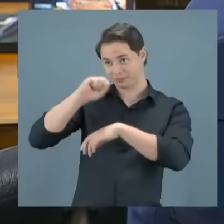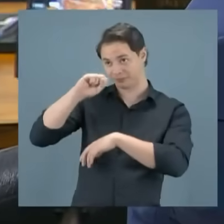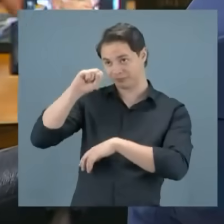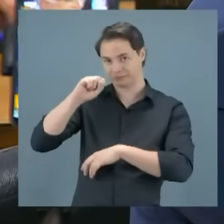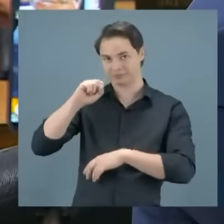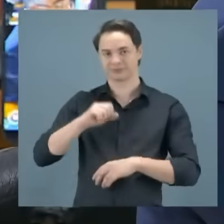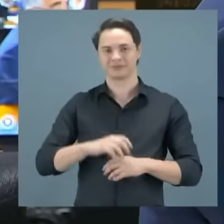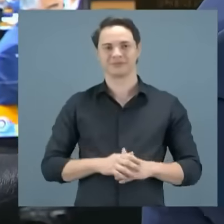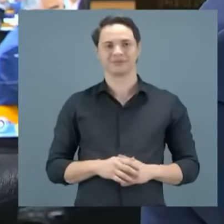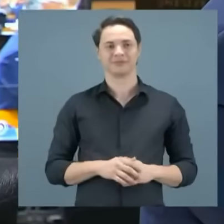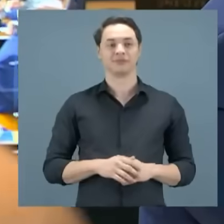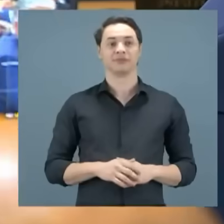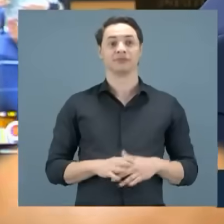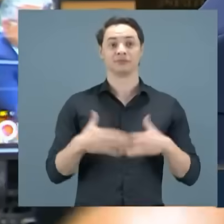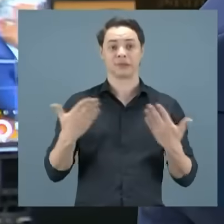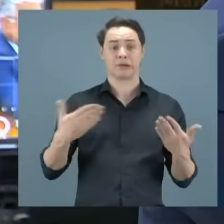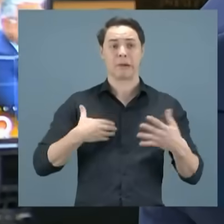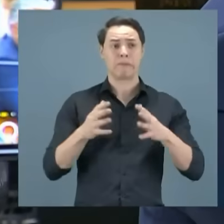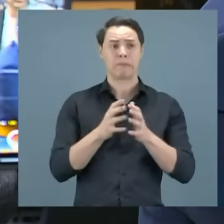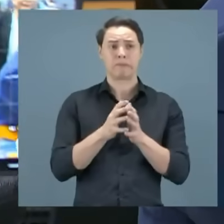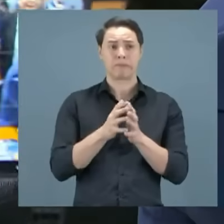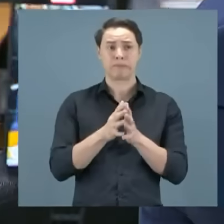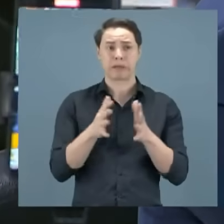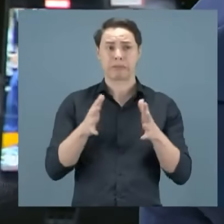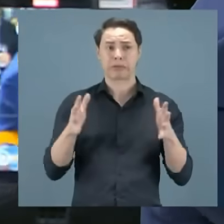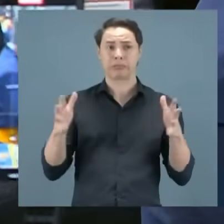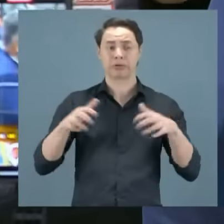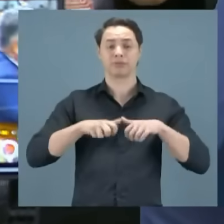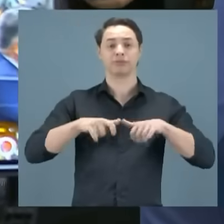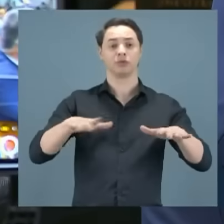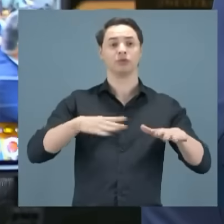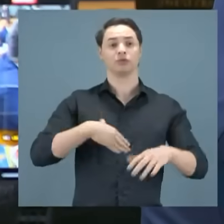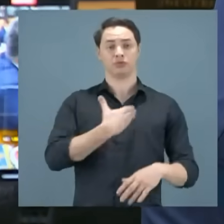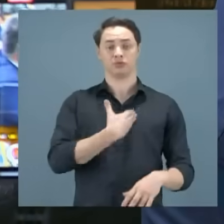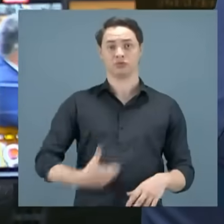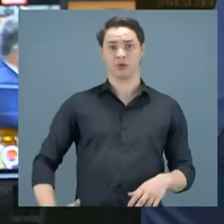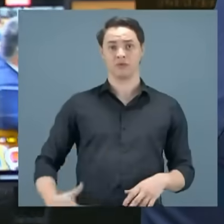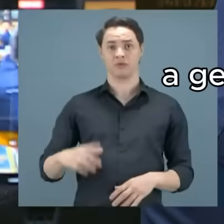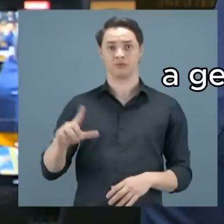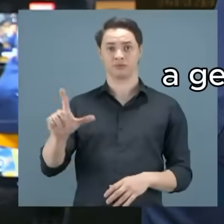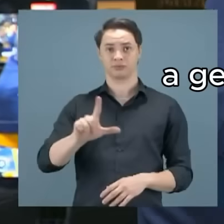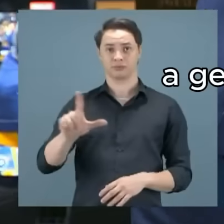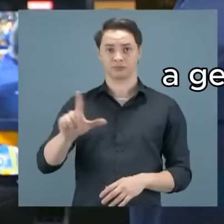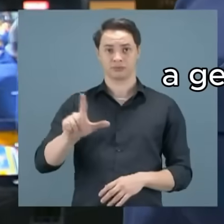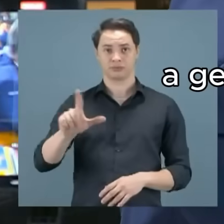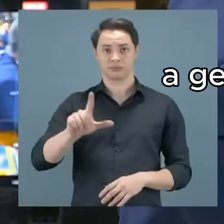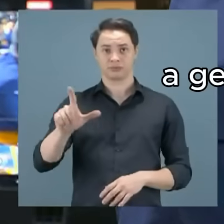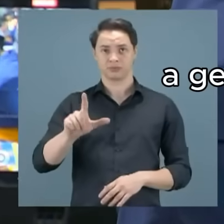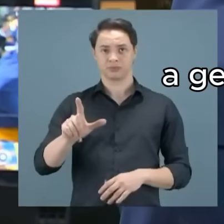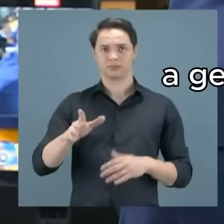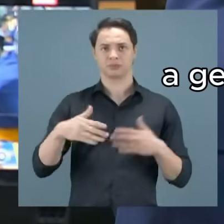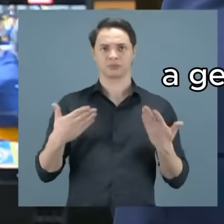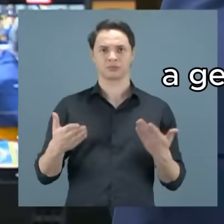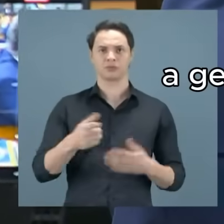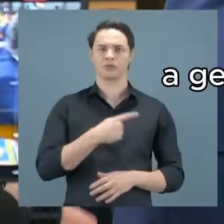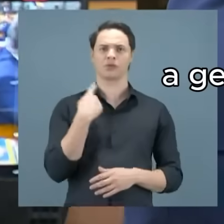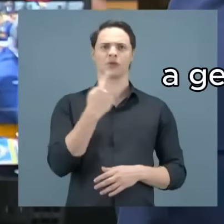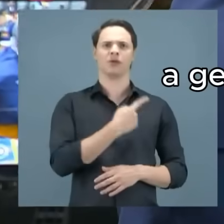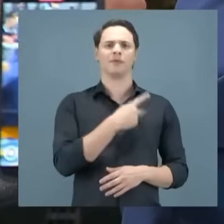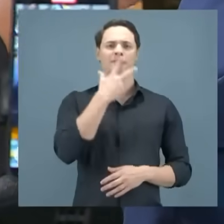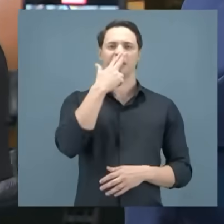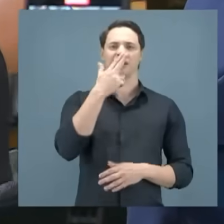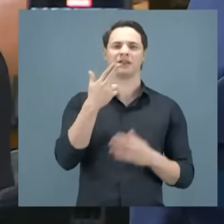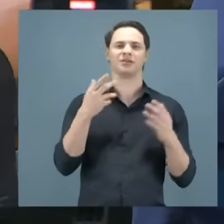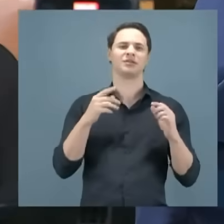40 segundos. Exponencialmente no governo Lula. A gente não pode aqui tapar o sol com a